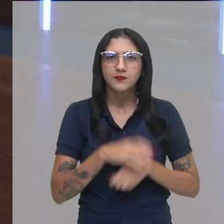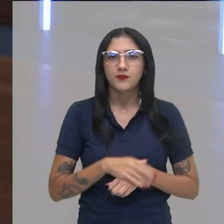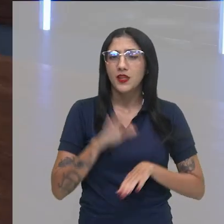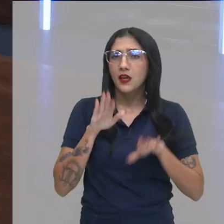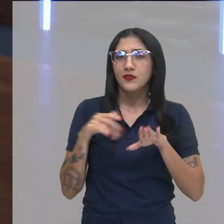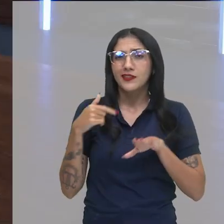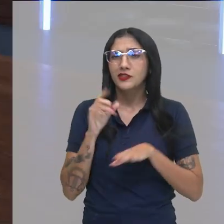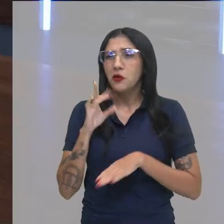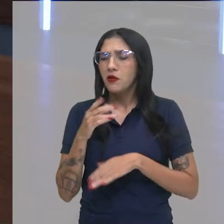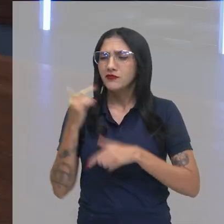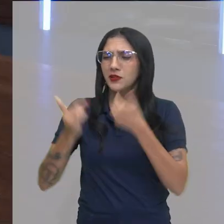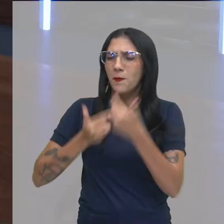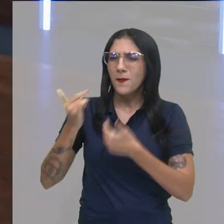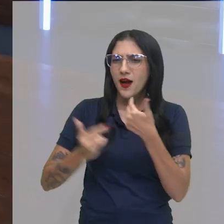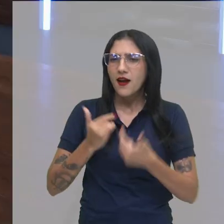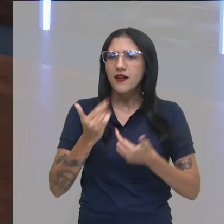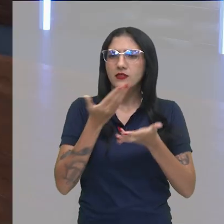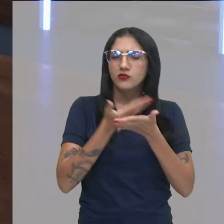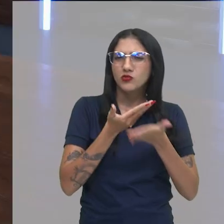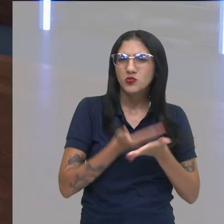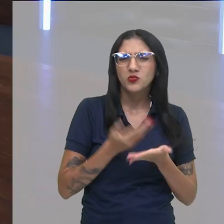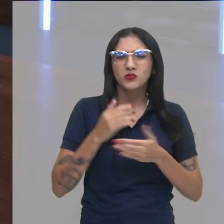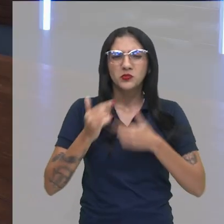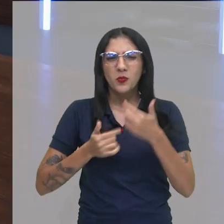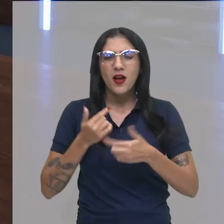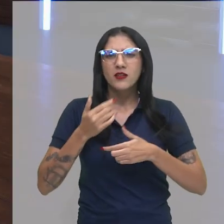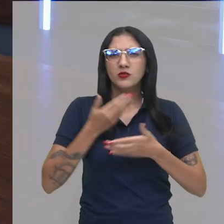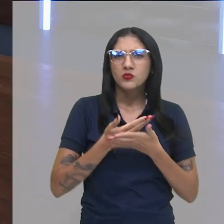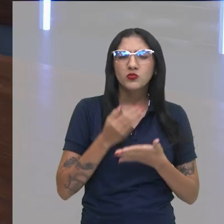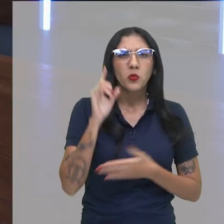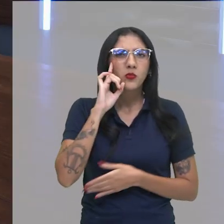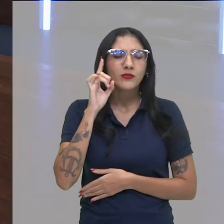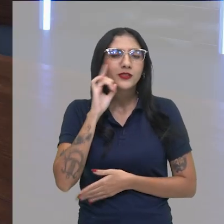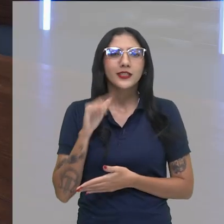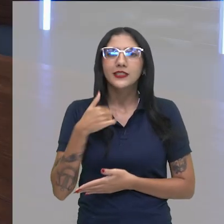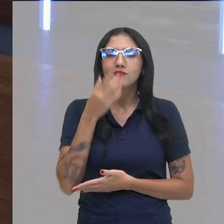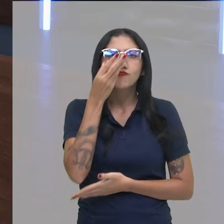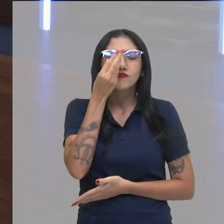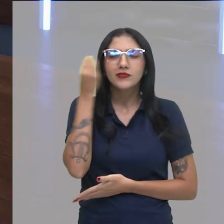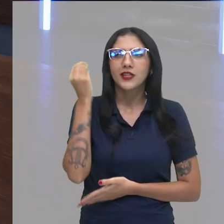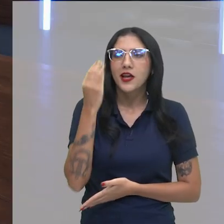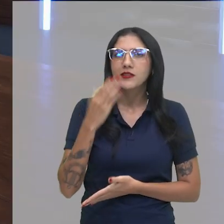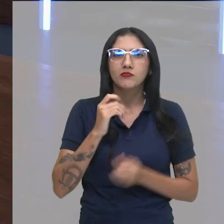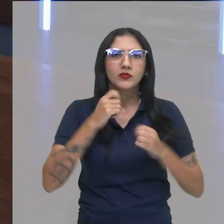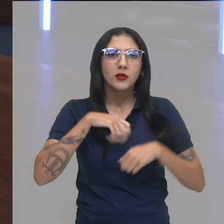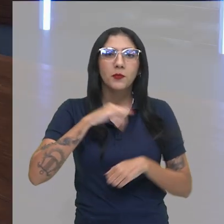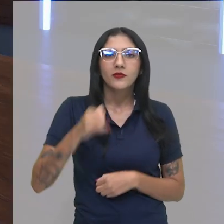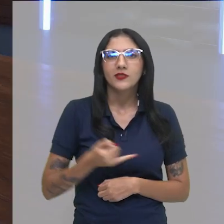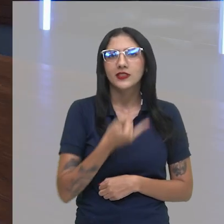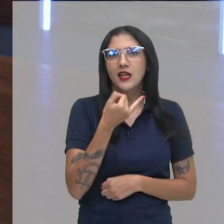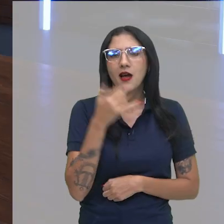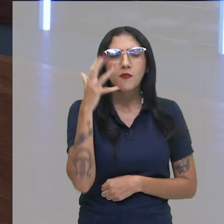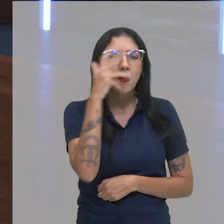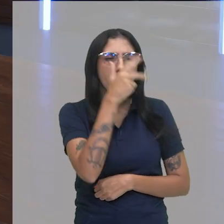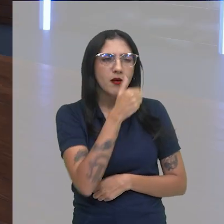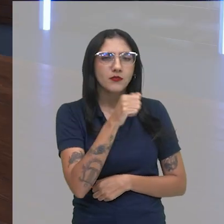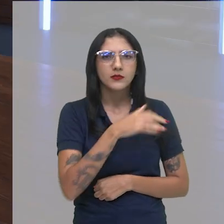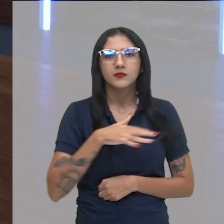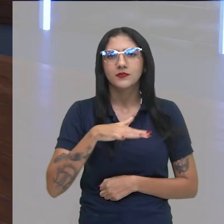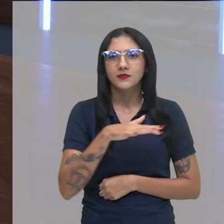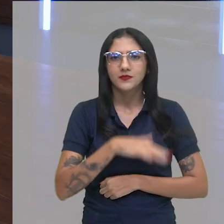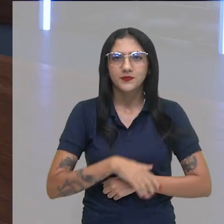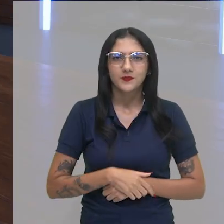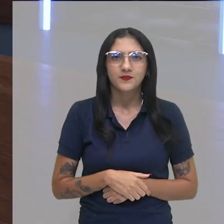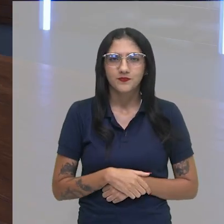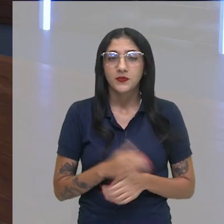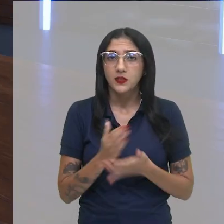trabalho, estudo, e nós esquecemos de apreciar as maravilhas. Há pessoas que moram